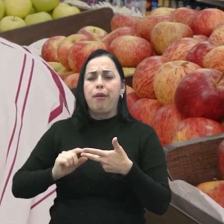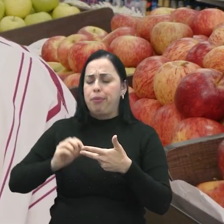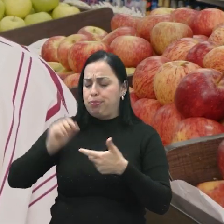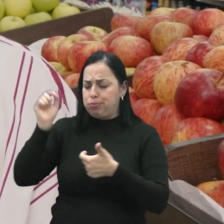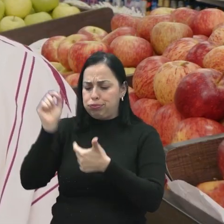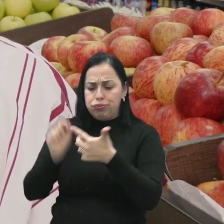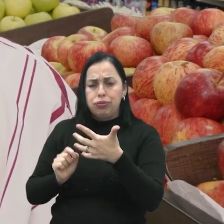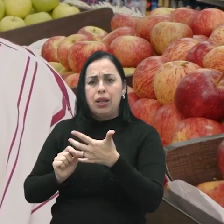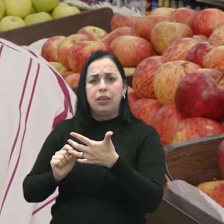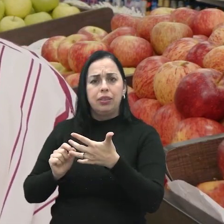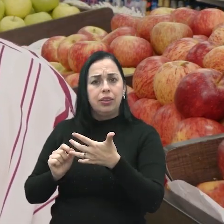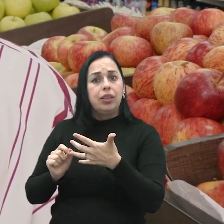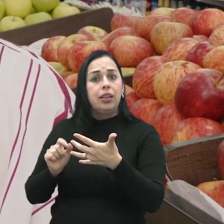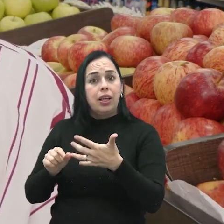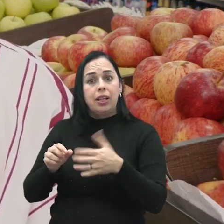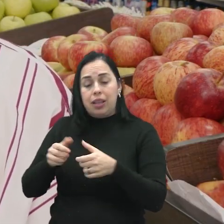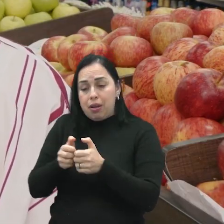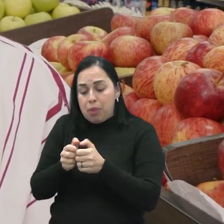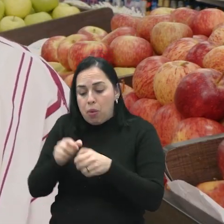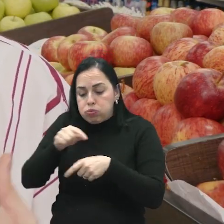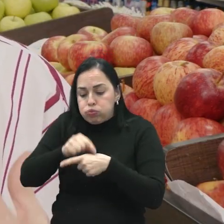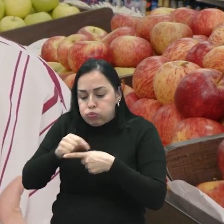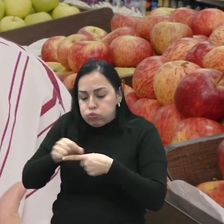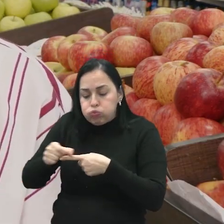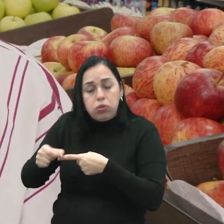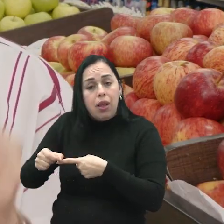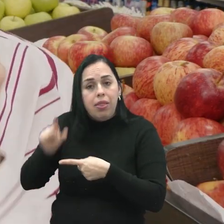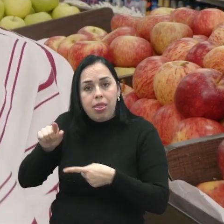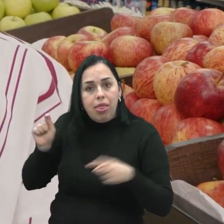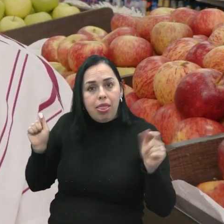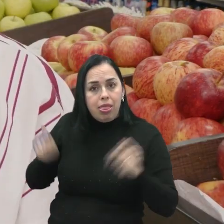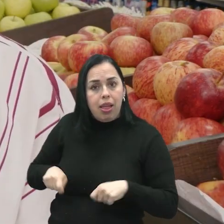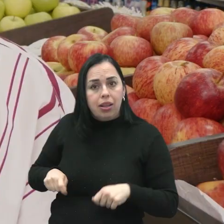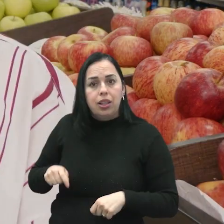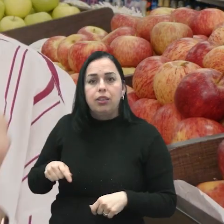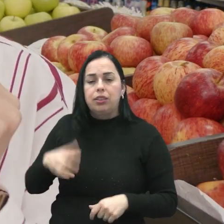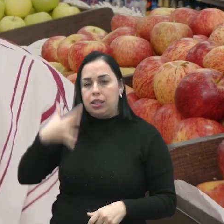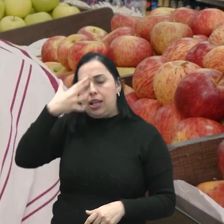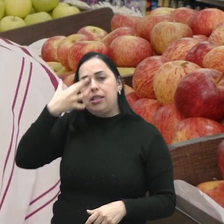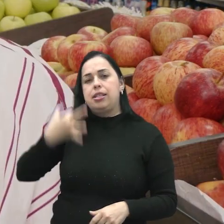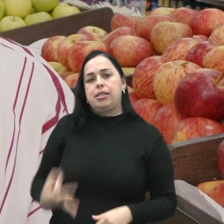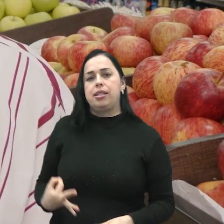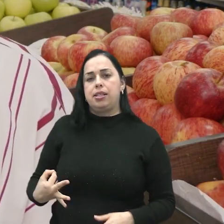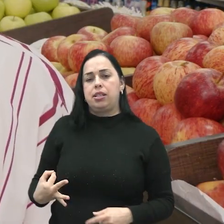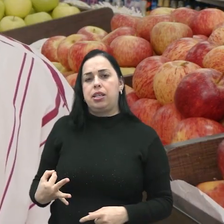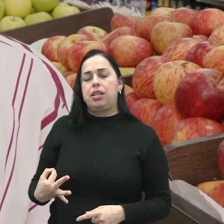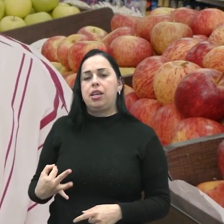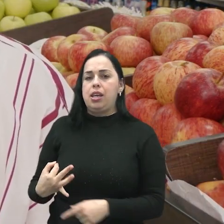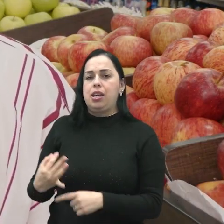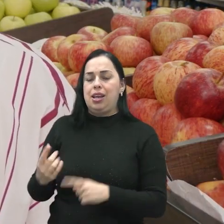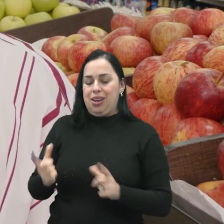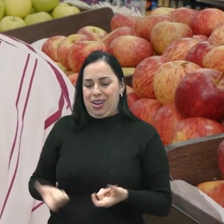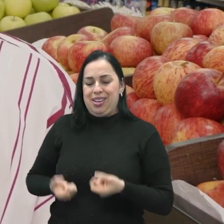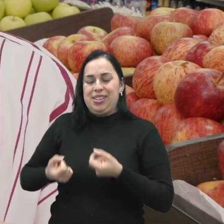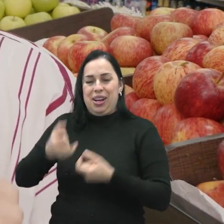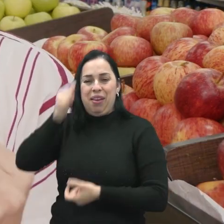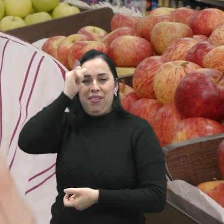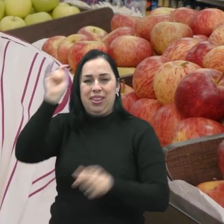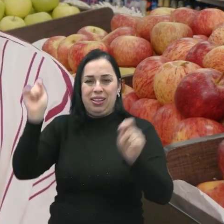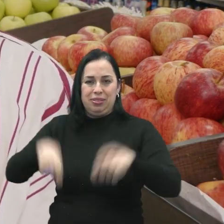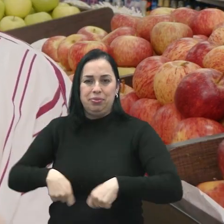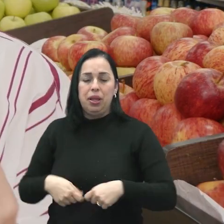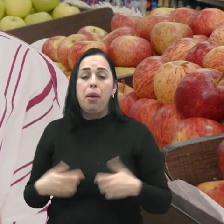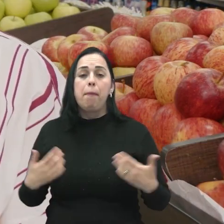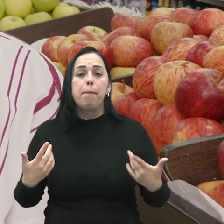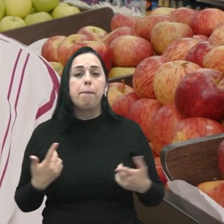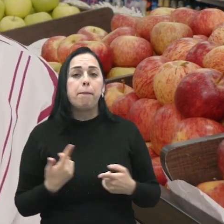de bico, lentilha, ervilha, nós estamos, sem dúvida, prevenindo esse tipo de câncer, tá? Por